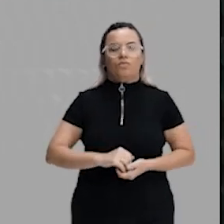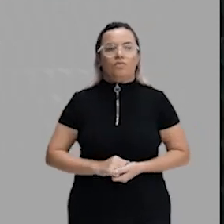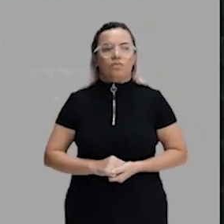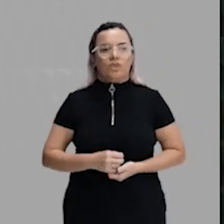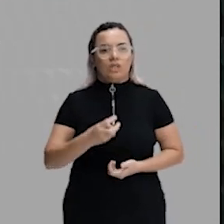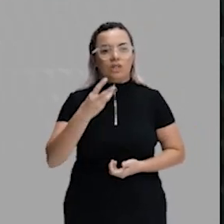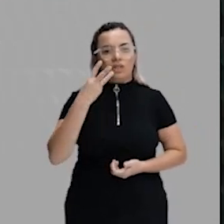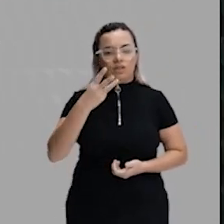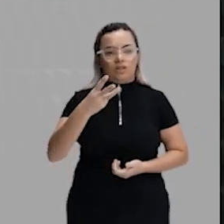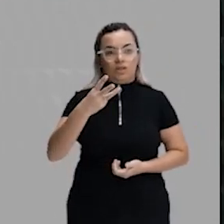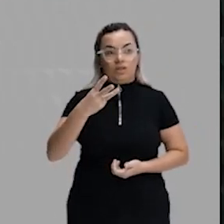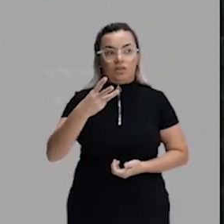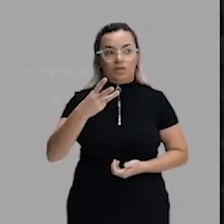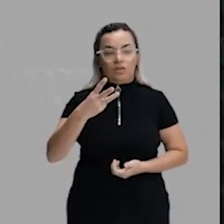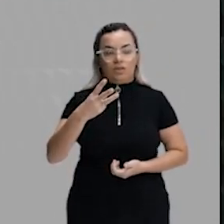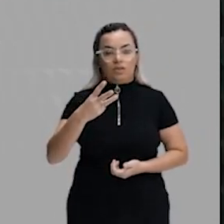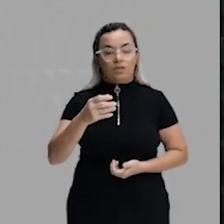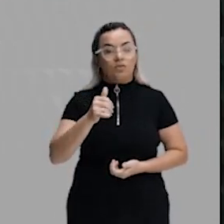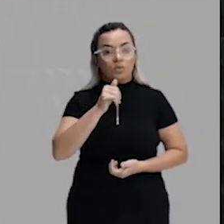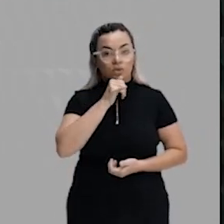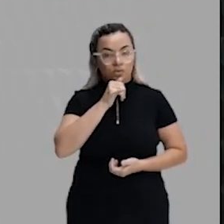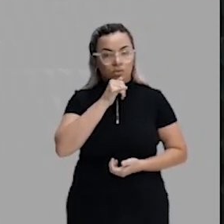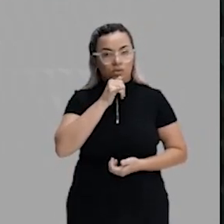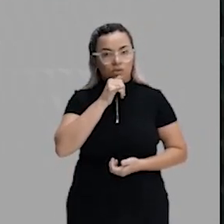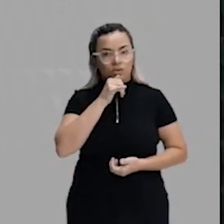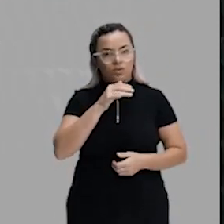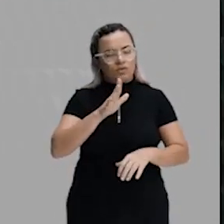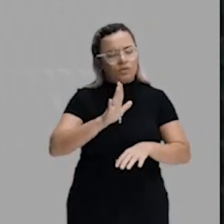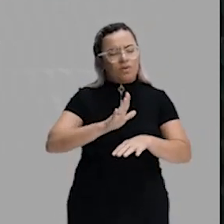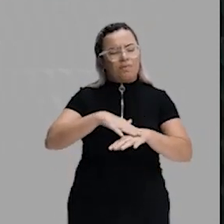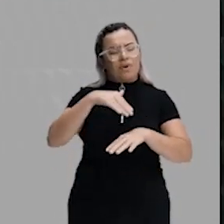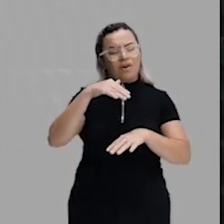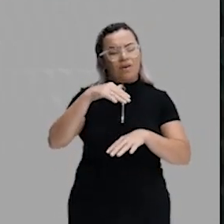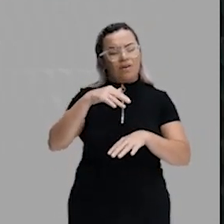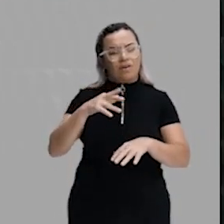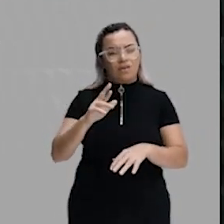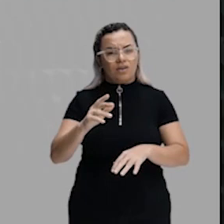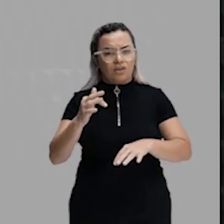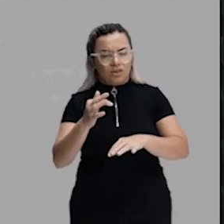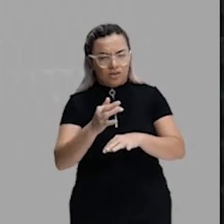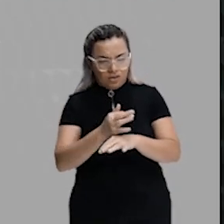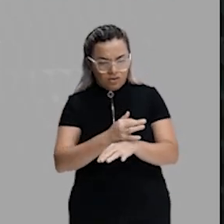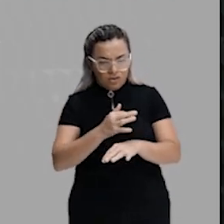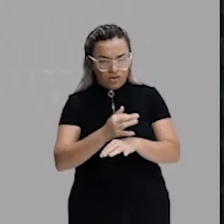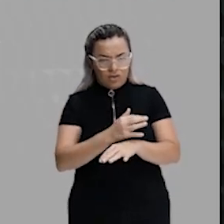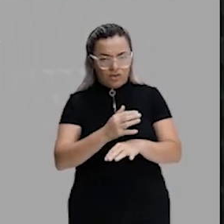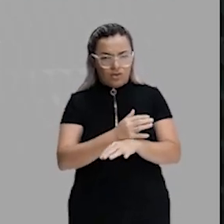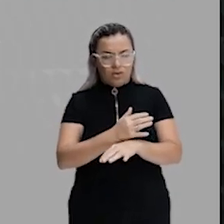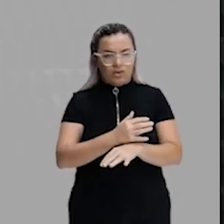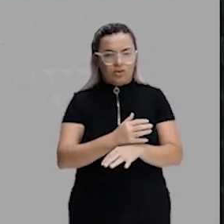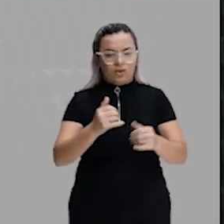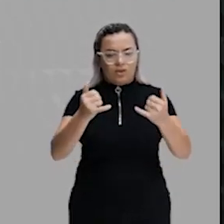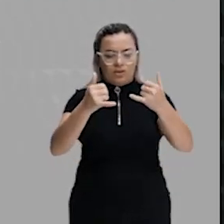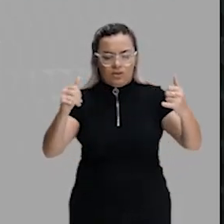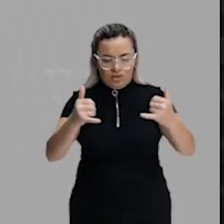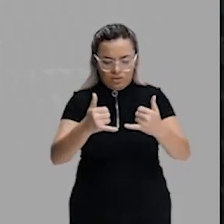em 3, nesse exemplo. Mas se tivesse mais resistores associados em paralelo, se dividiria em mais. Tá,